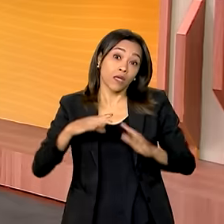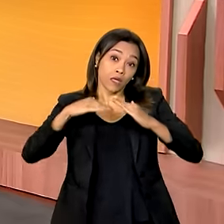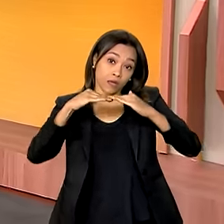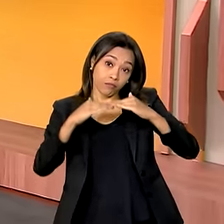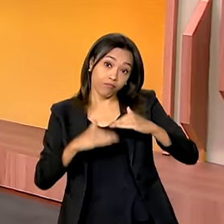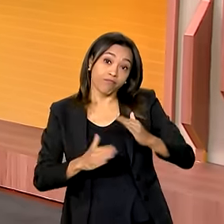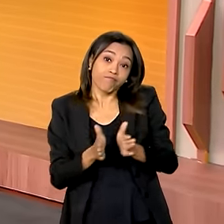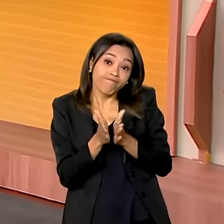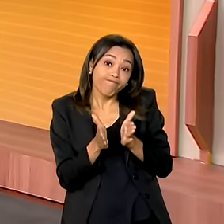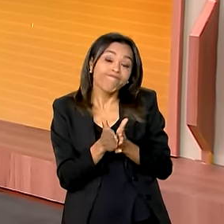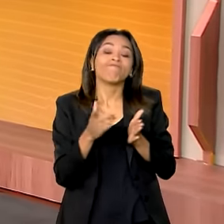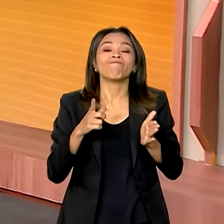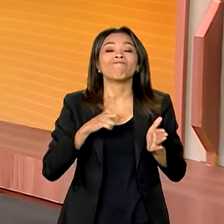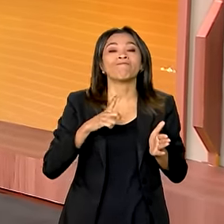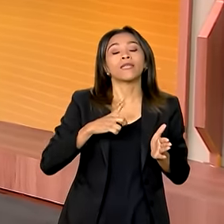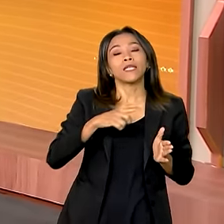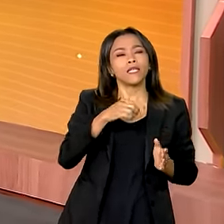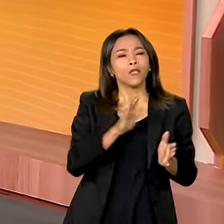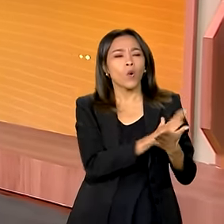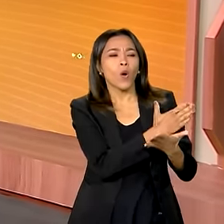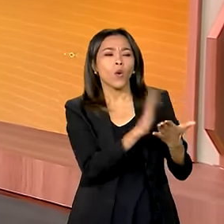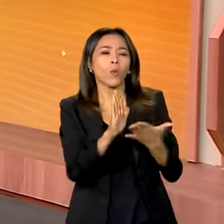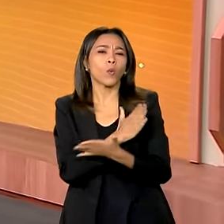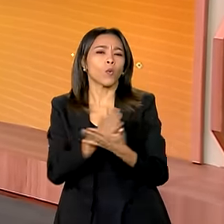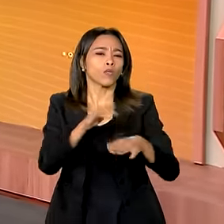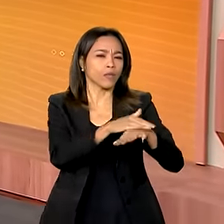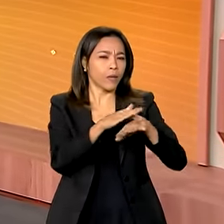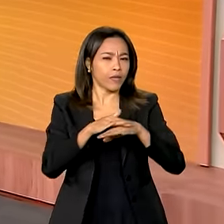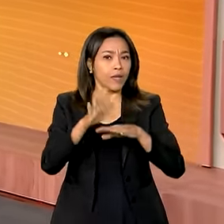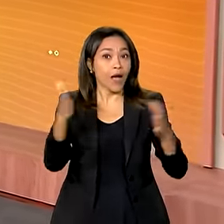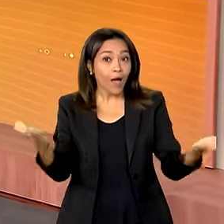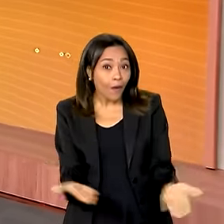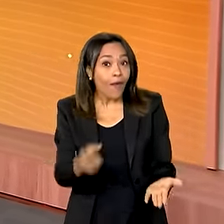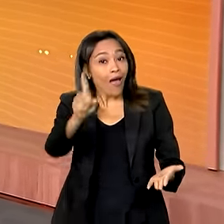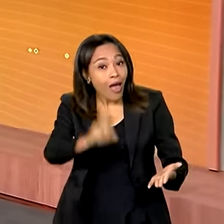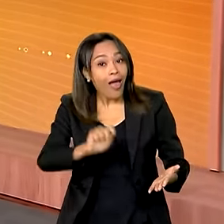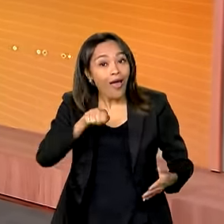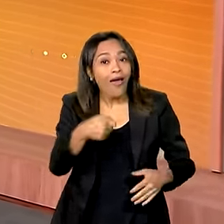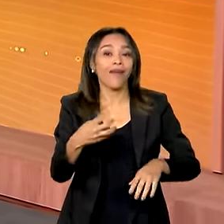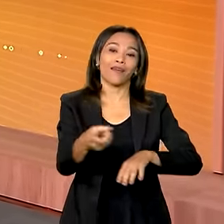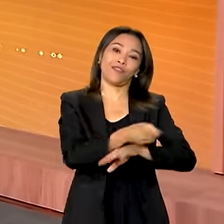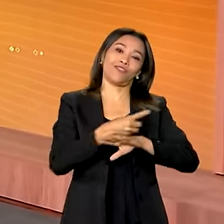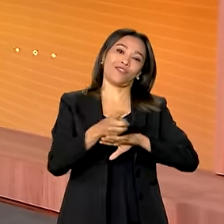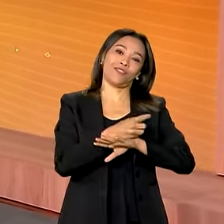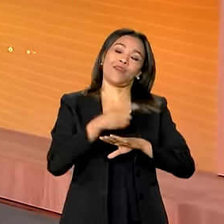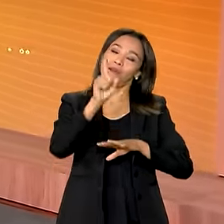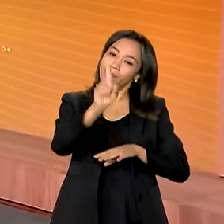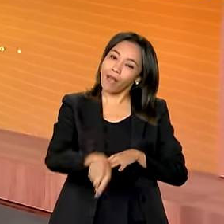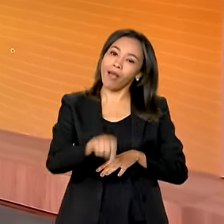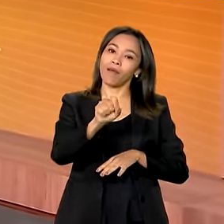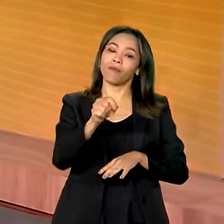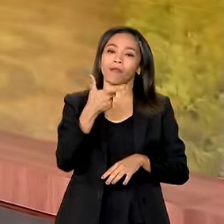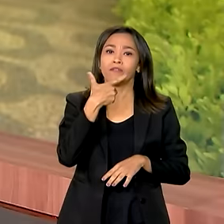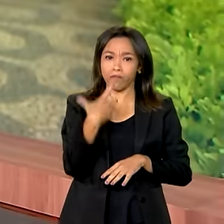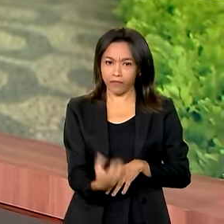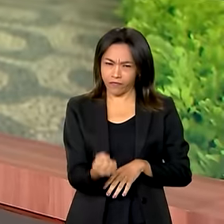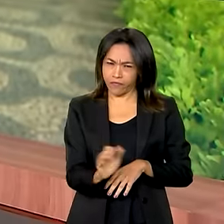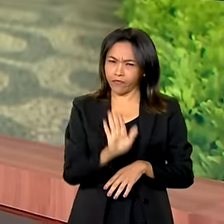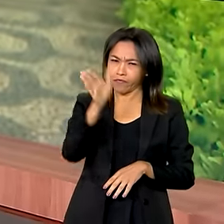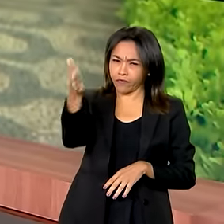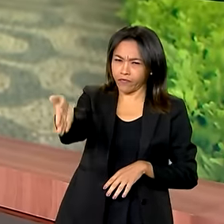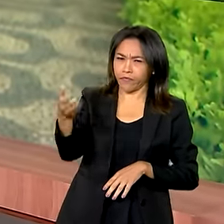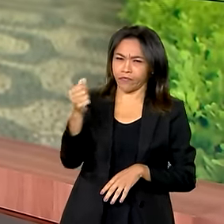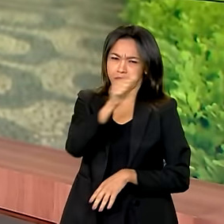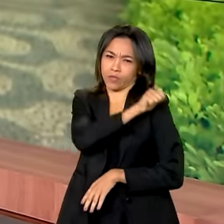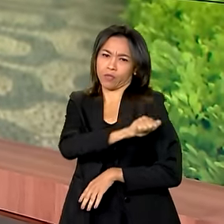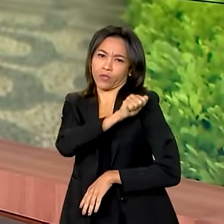com algumas doenças será 100% digital. Mais uma comodidade aí para os usuários do sistema. Então nós vamos para o Rio de Janeiro conversar